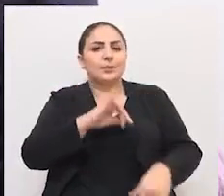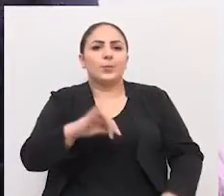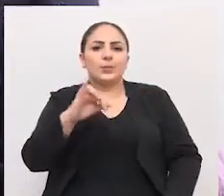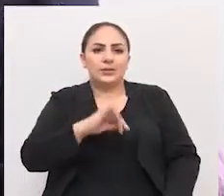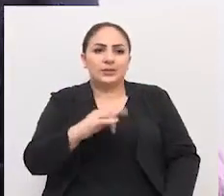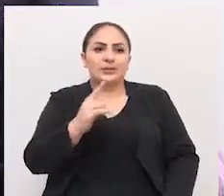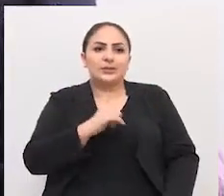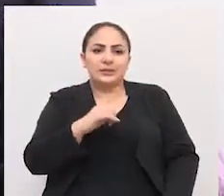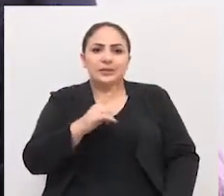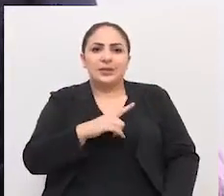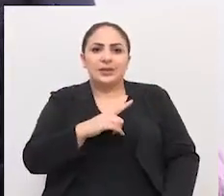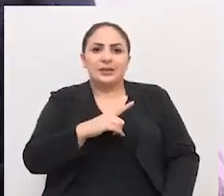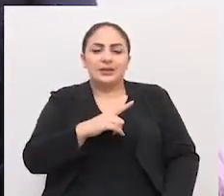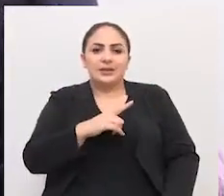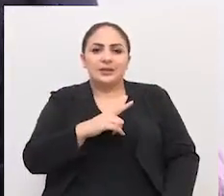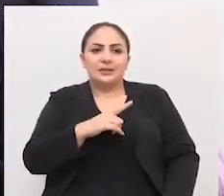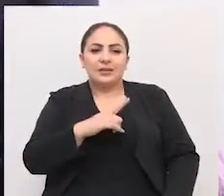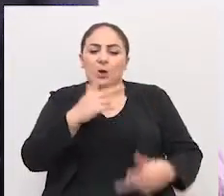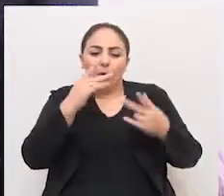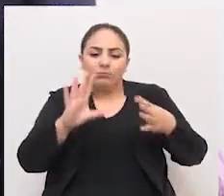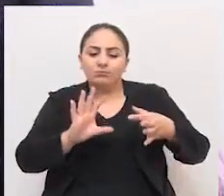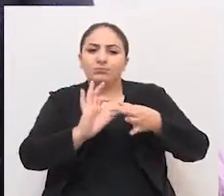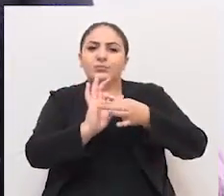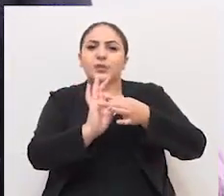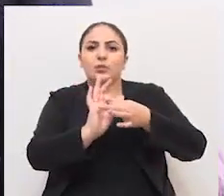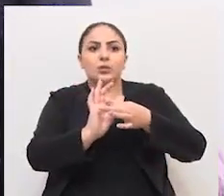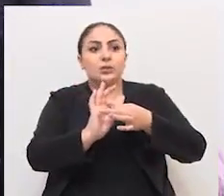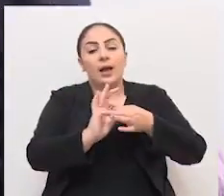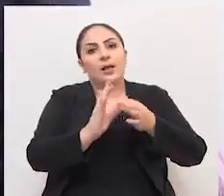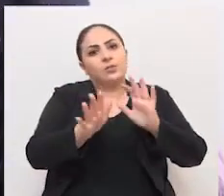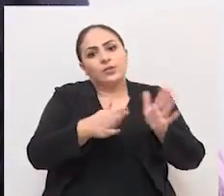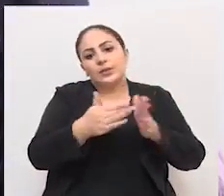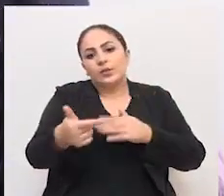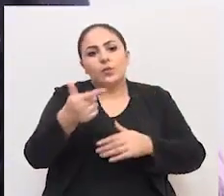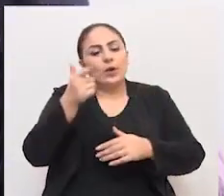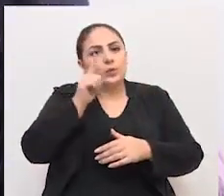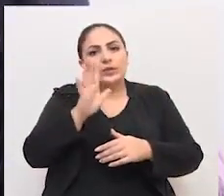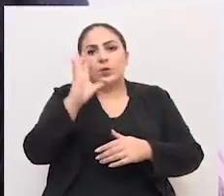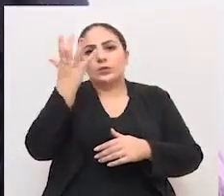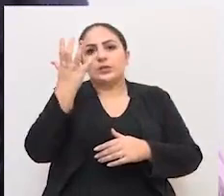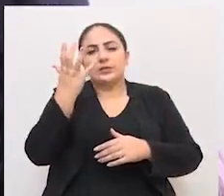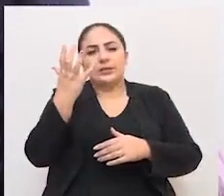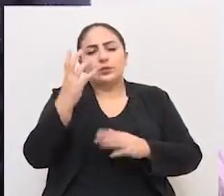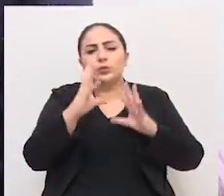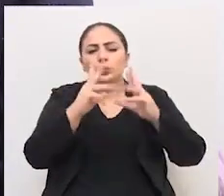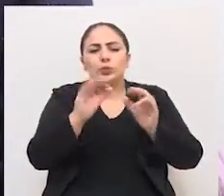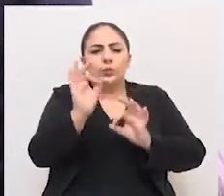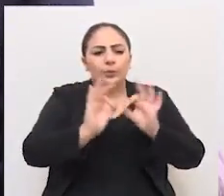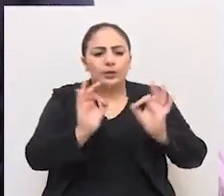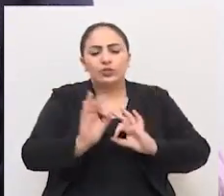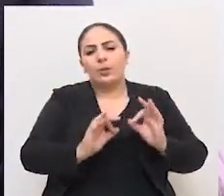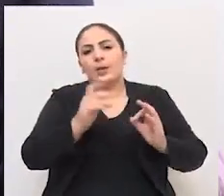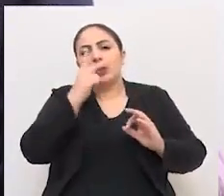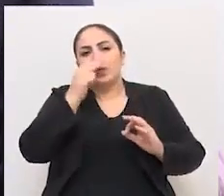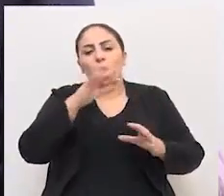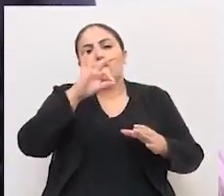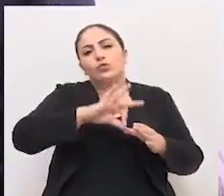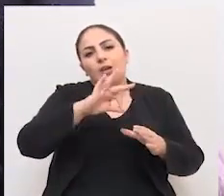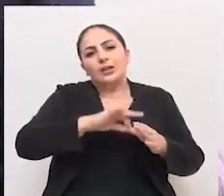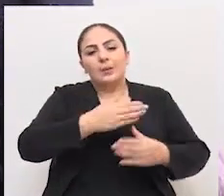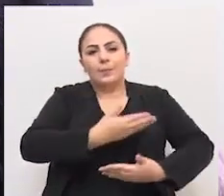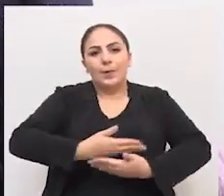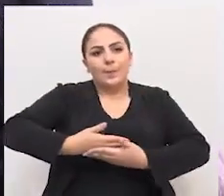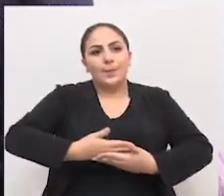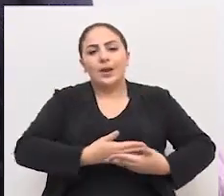Mas é tão importante manter essa rede. Talvez não vá ter todo o planejamento que foi feito, né, com chás de bebê,